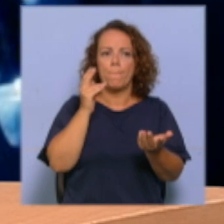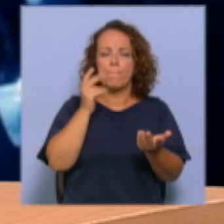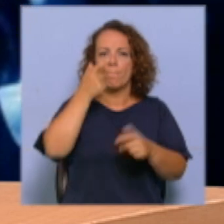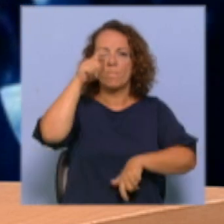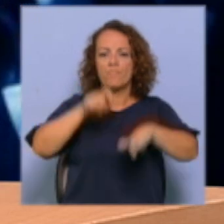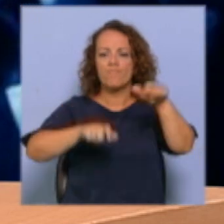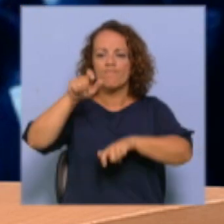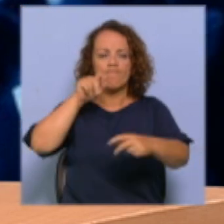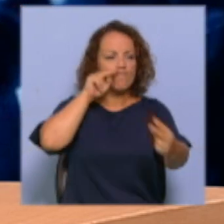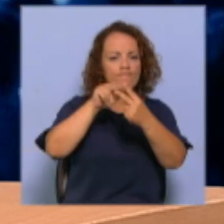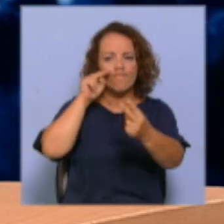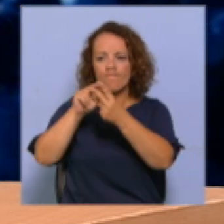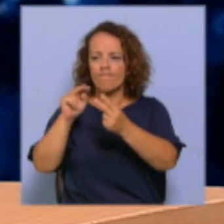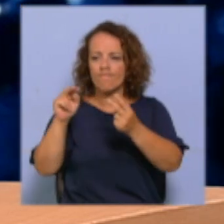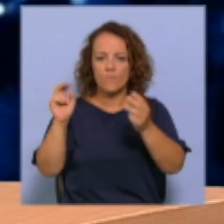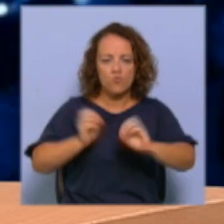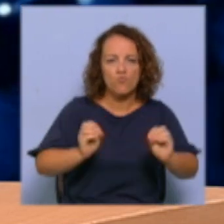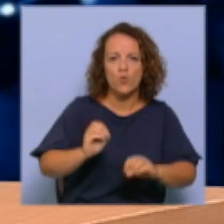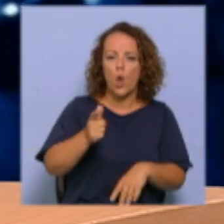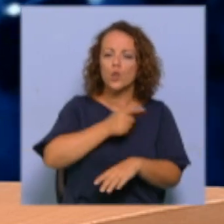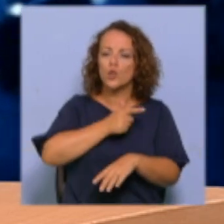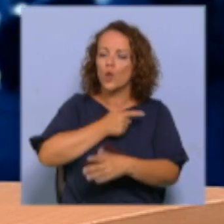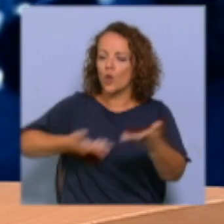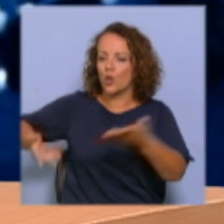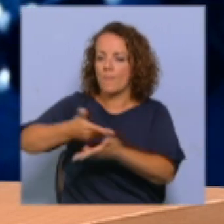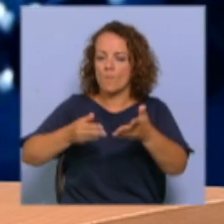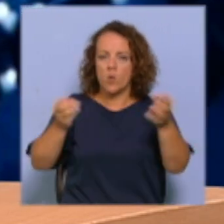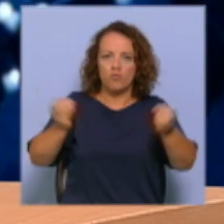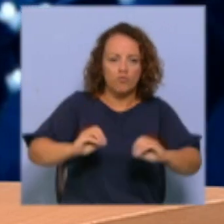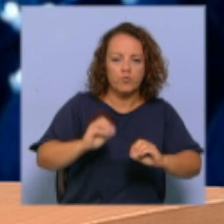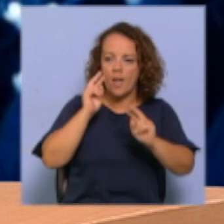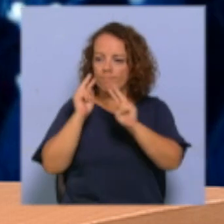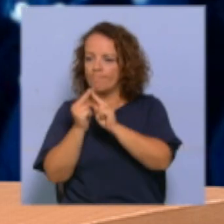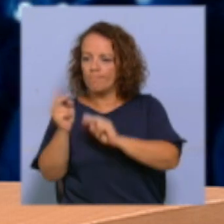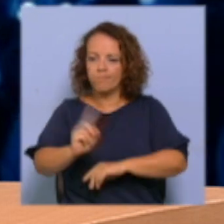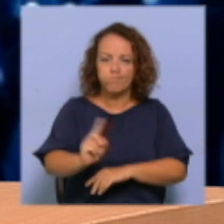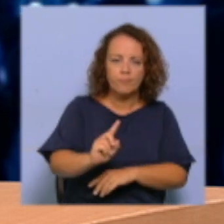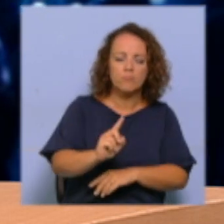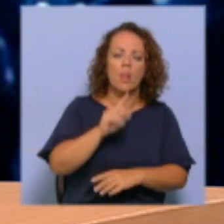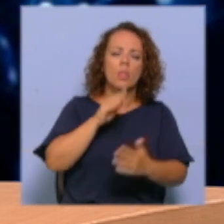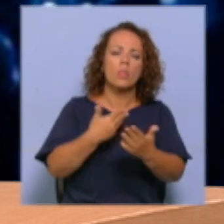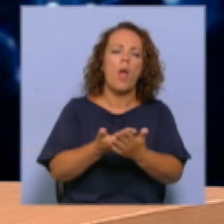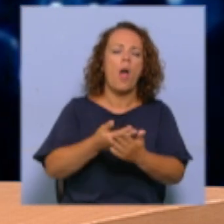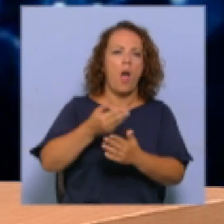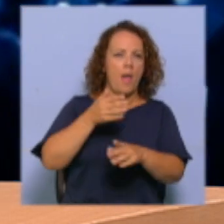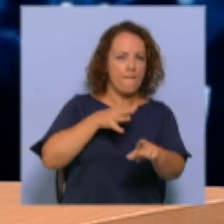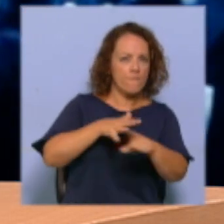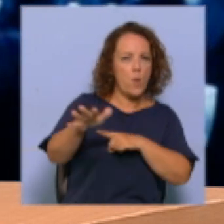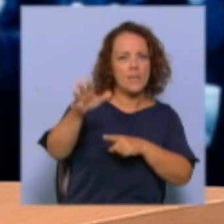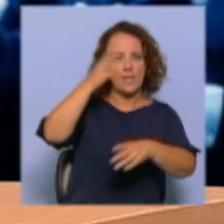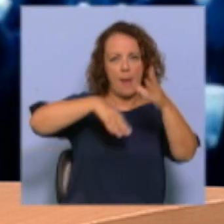gente, de não ver a turma, que impacto é que isto pode ter do ponto de vista da aprendizagem e da